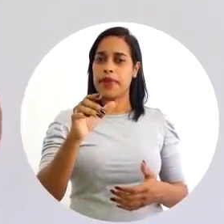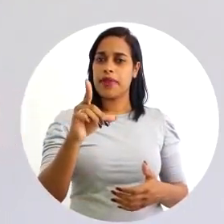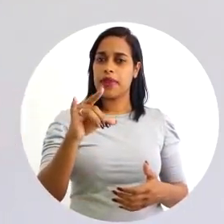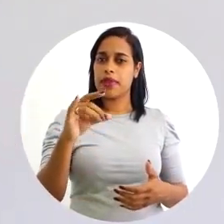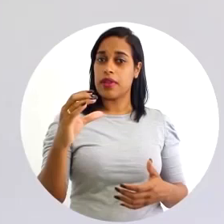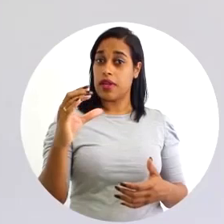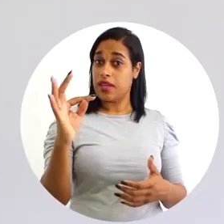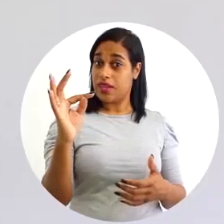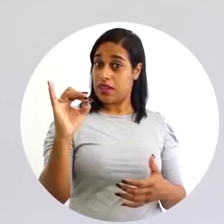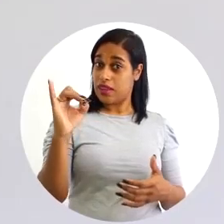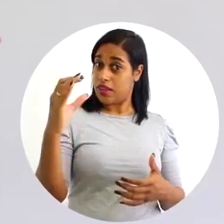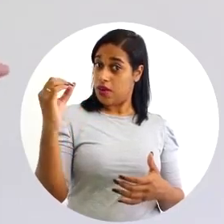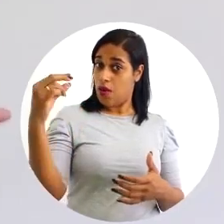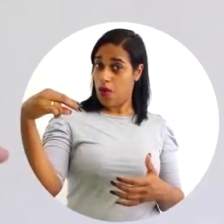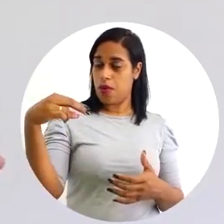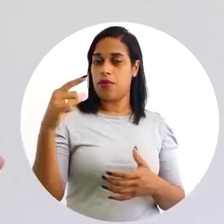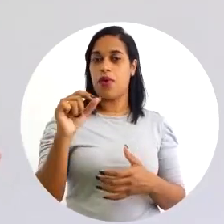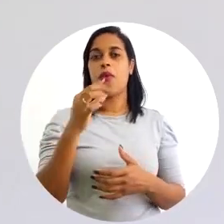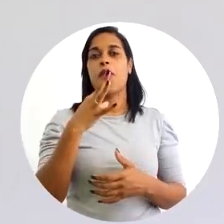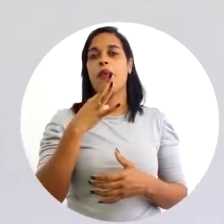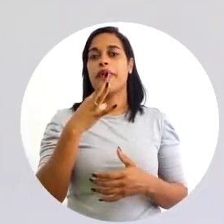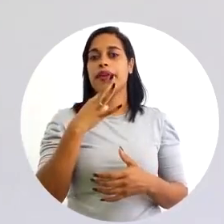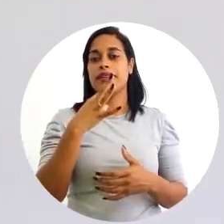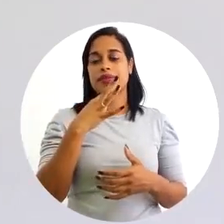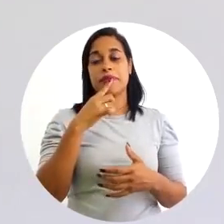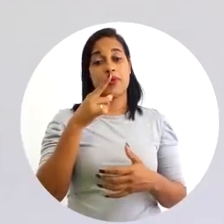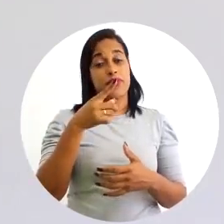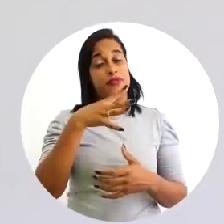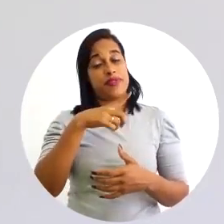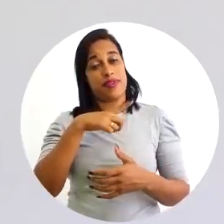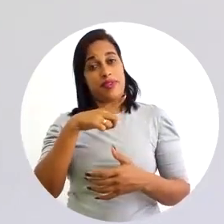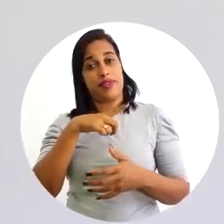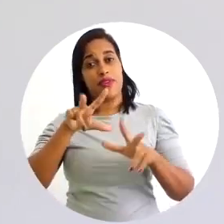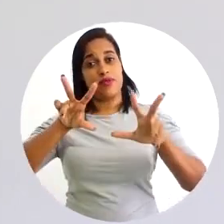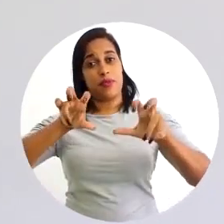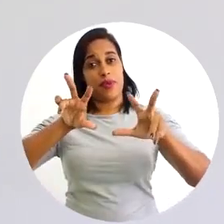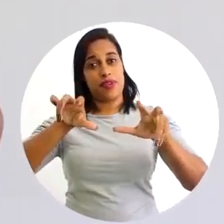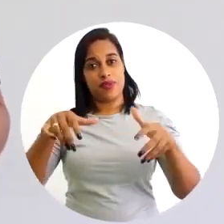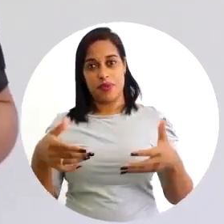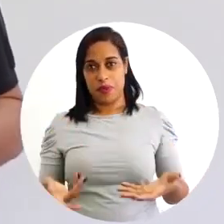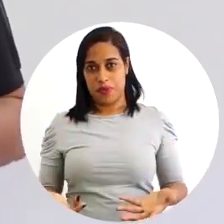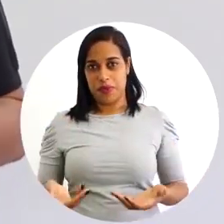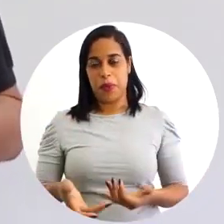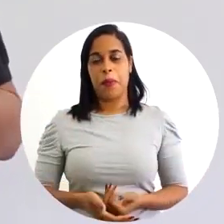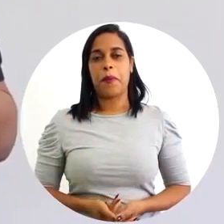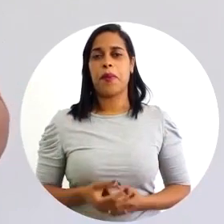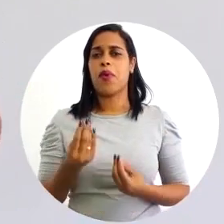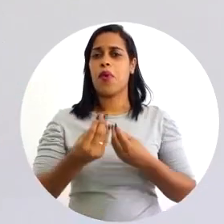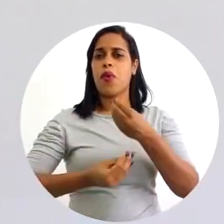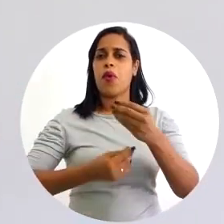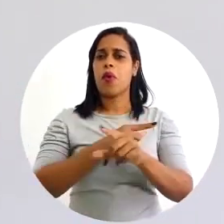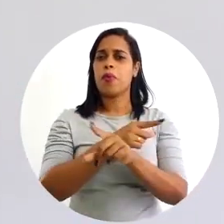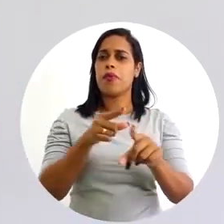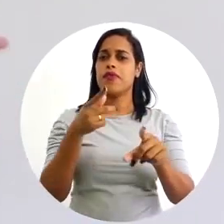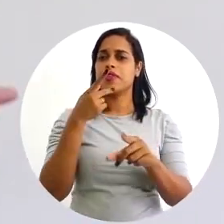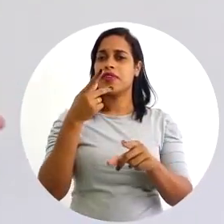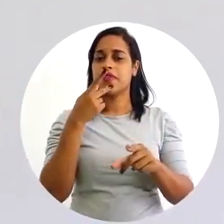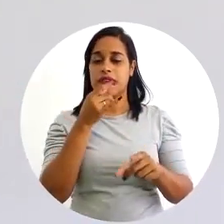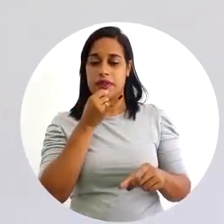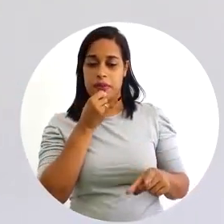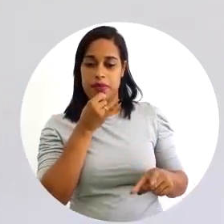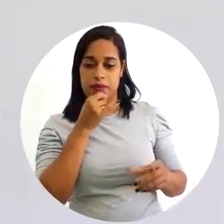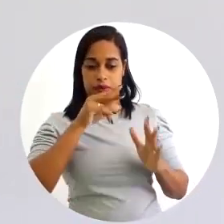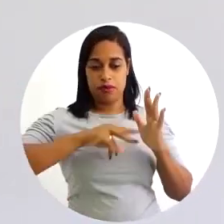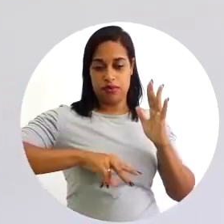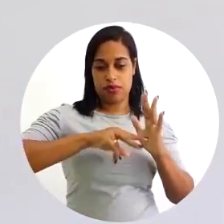você contar com conhecimento prévio que você tem sobre o assunto, ok? Então, como você vai falar sobre, você vai